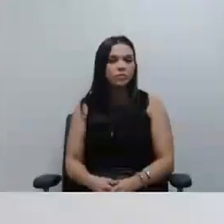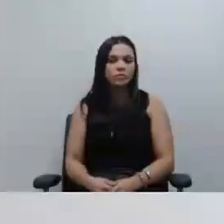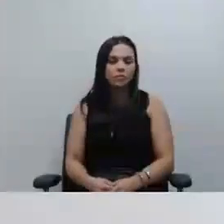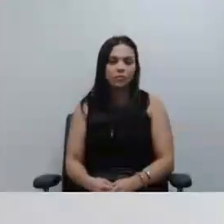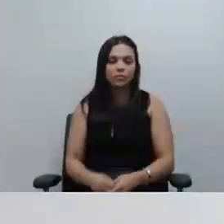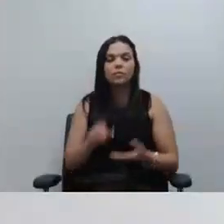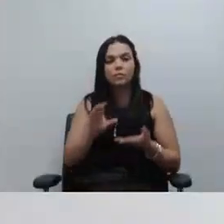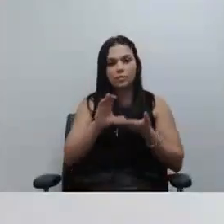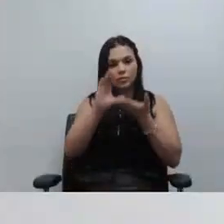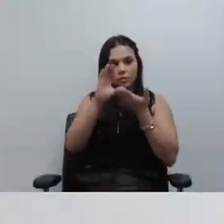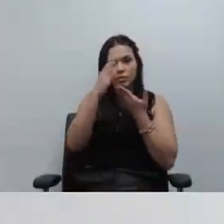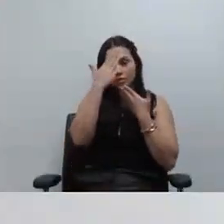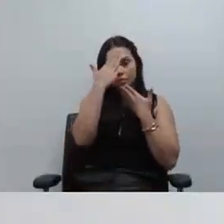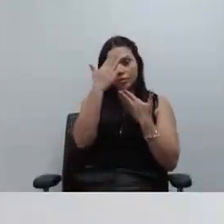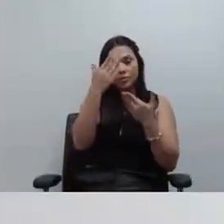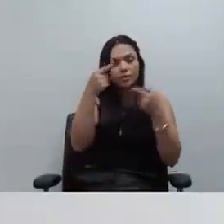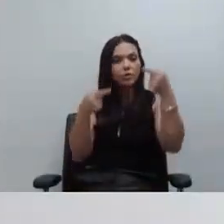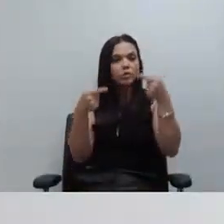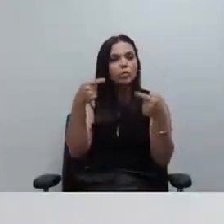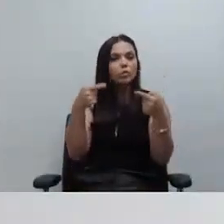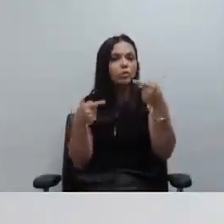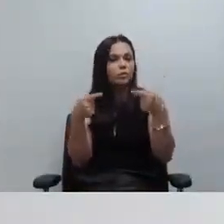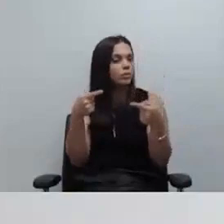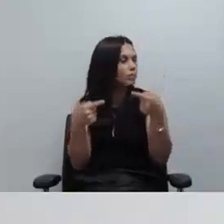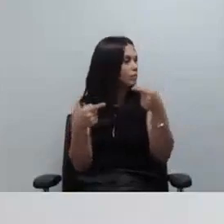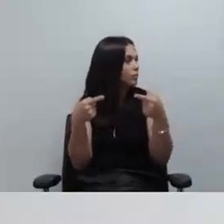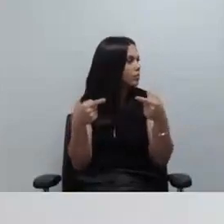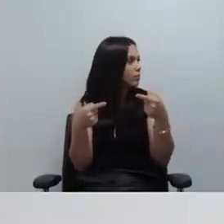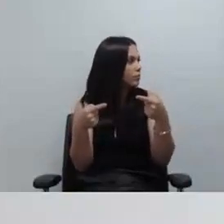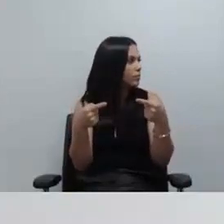Excelentíssimo conselheiro, agradeço. Em discussão?